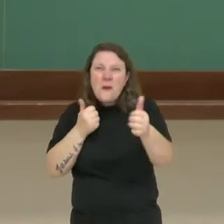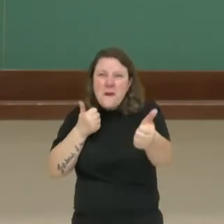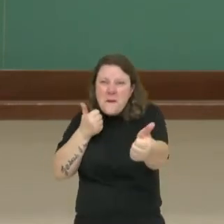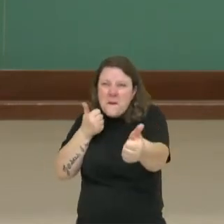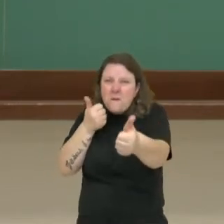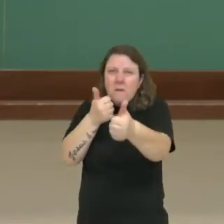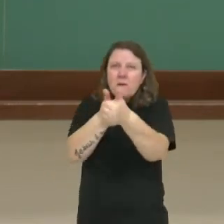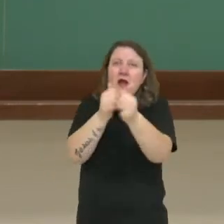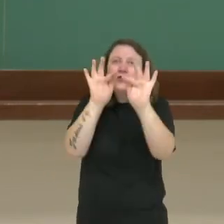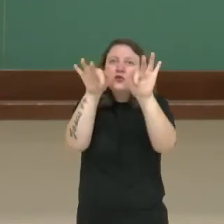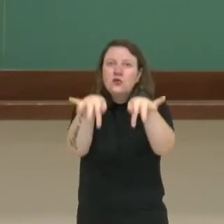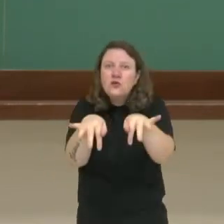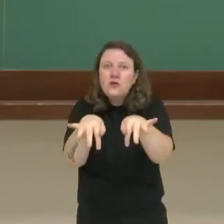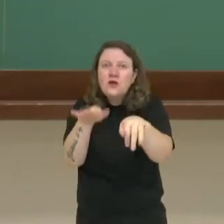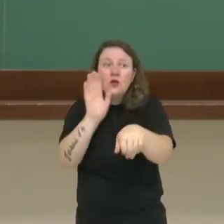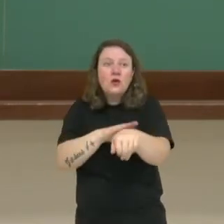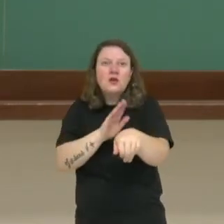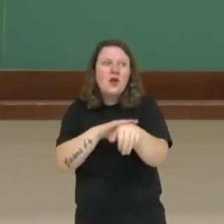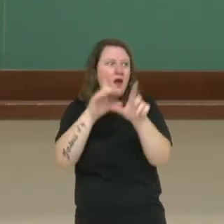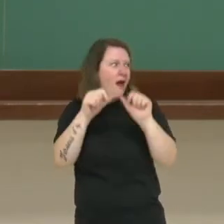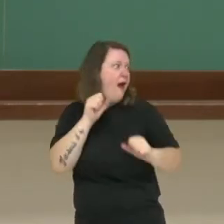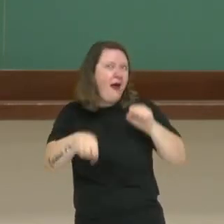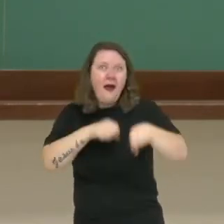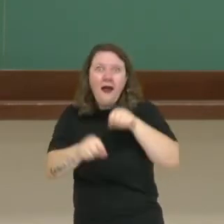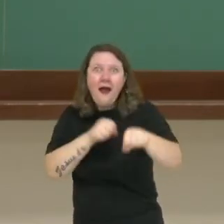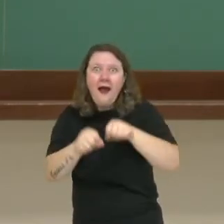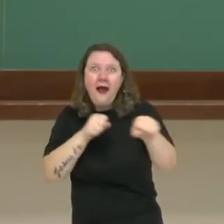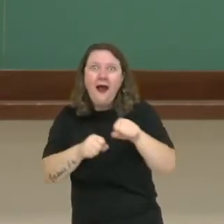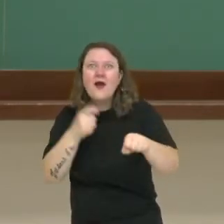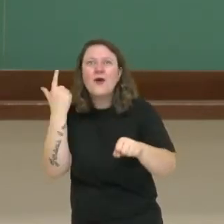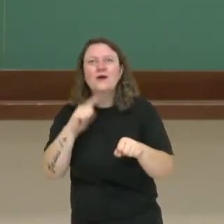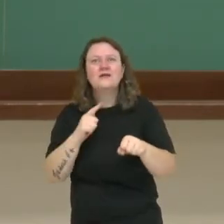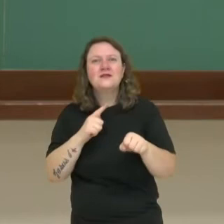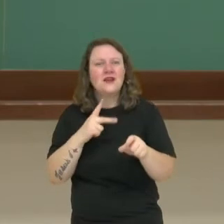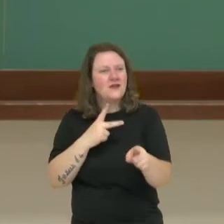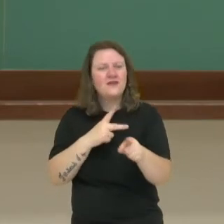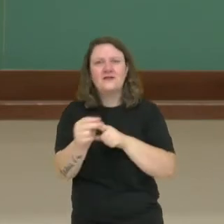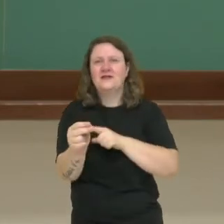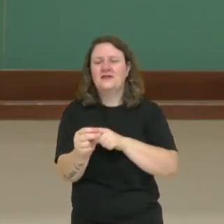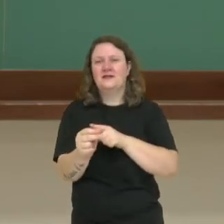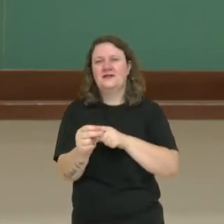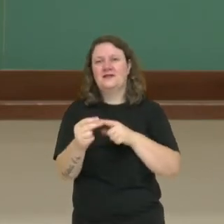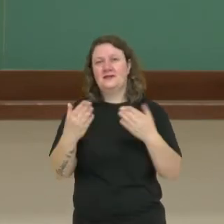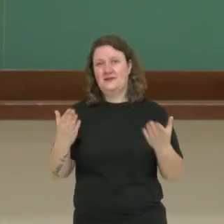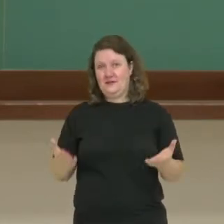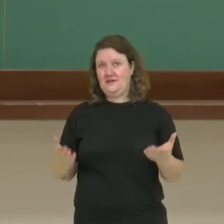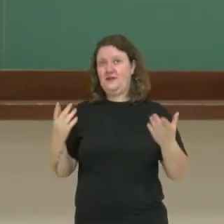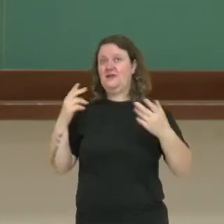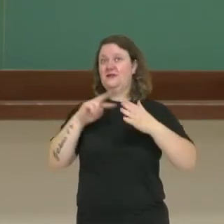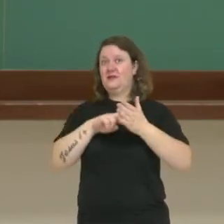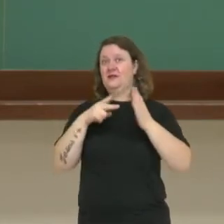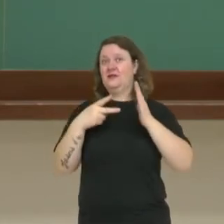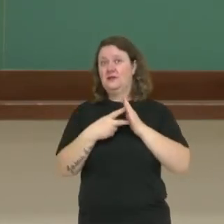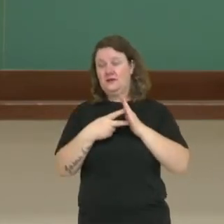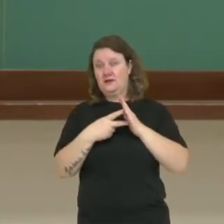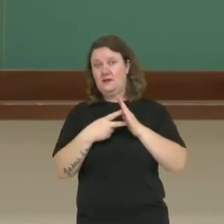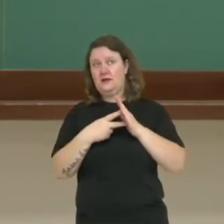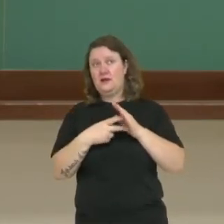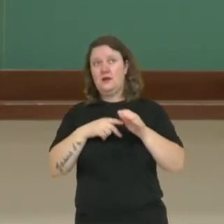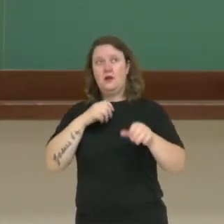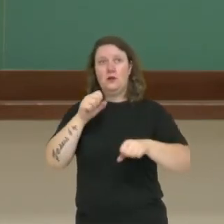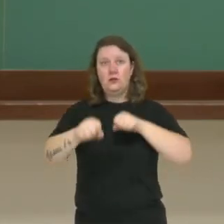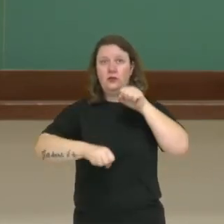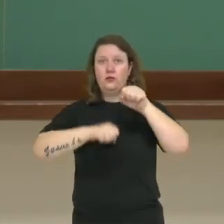dele é menor do que o tempo do primeiro que largou. Mas a ideia do contrarrelógio é que o atleta faça o percurso